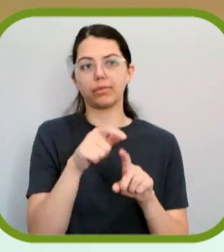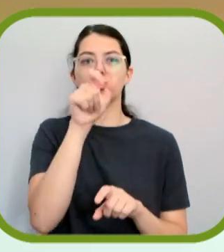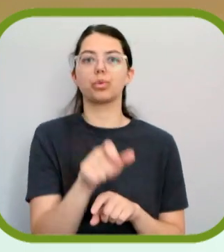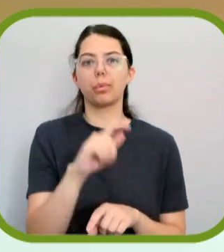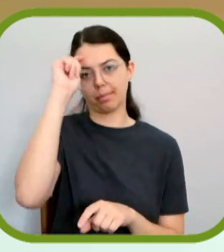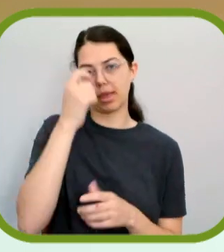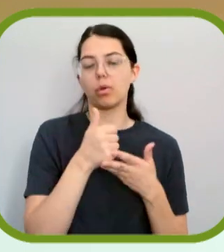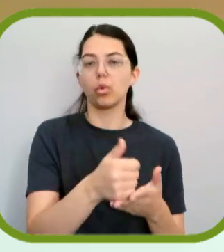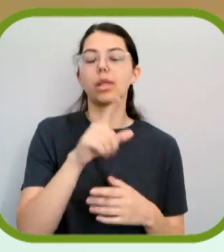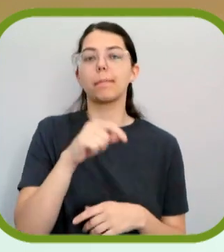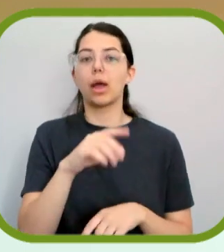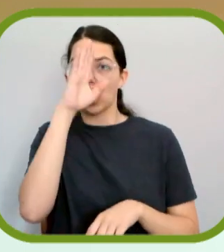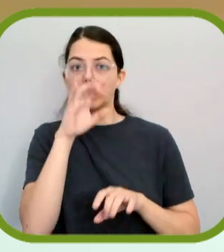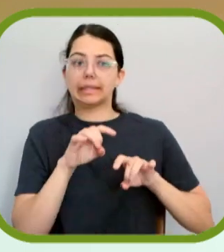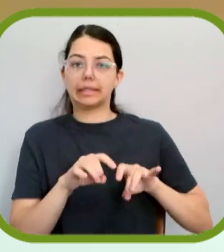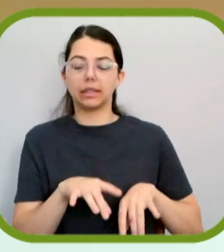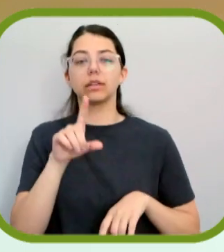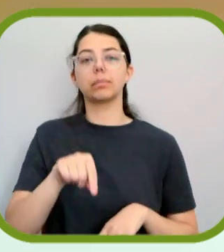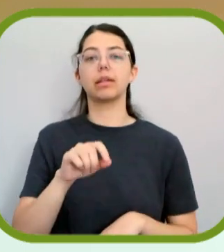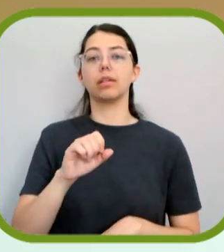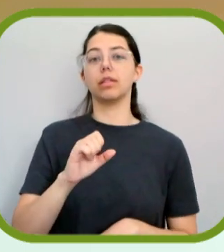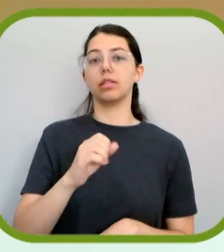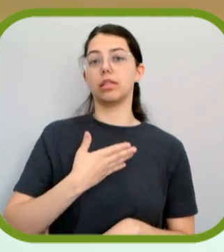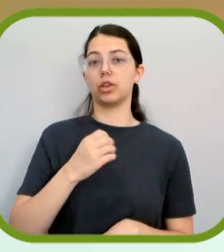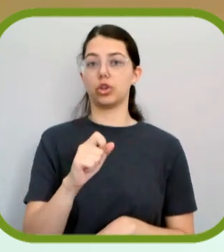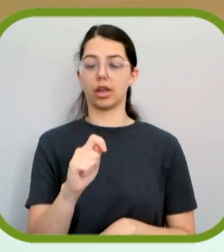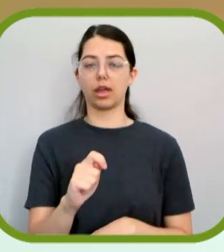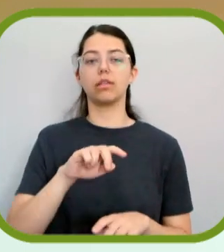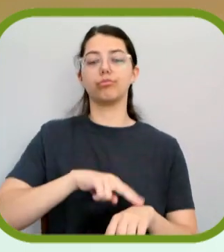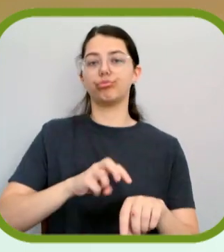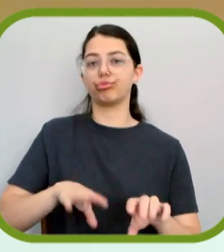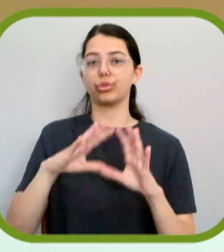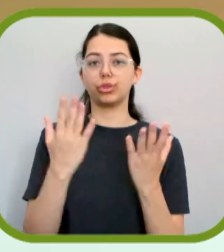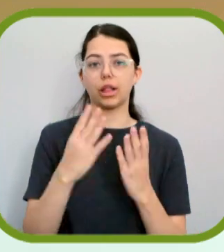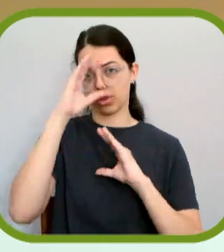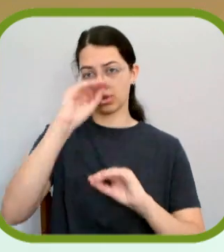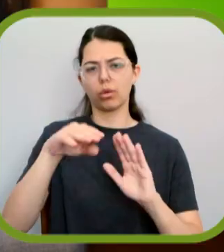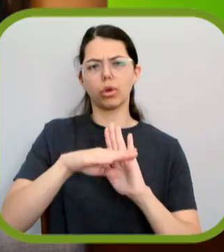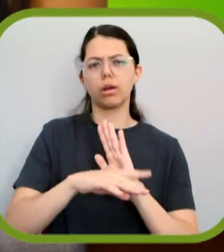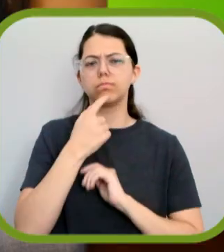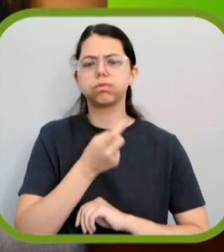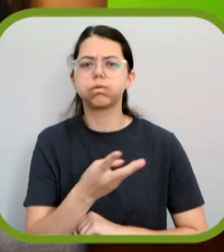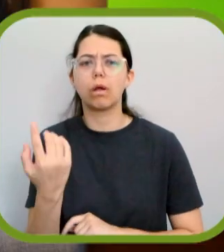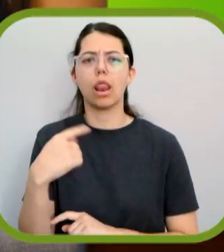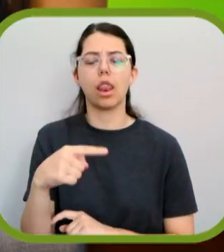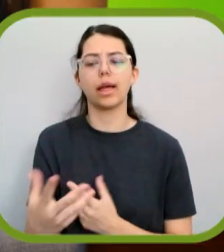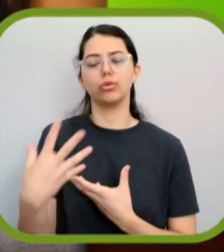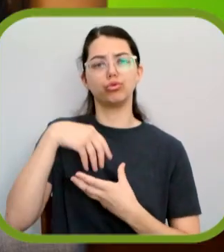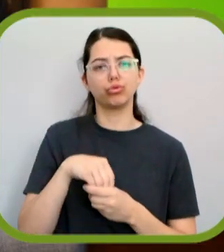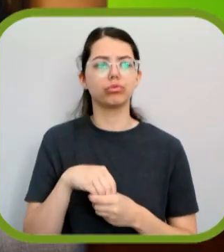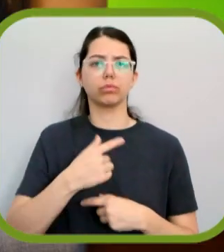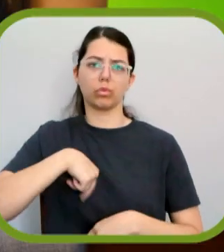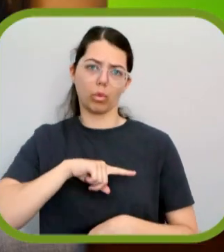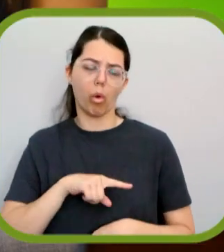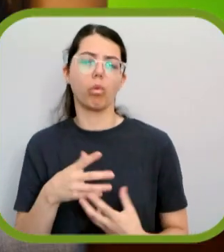e trabalha numa perspectiva de apoio à vítima, também de prevenção. Mas depois temos connosco, por exemplo, a DGE, a Direção-Geral da Educação, que tem muitos programas